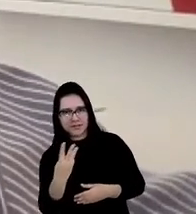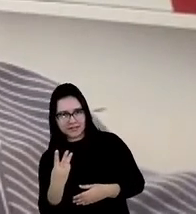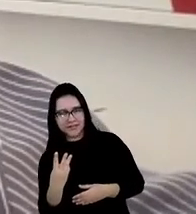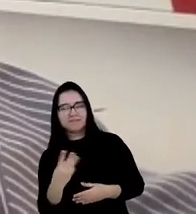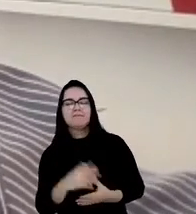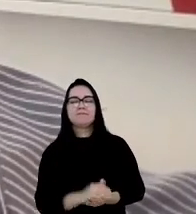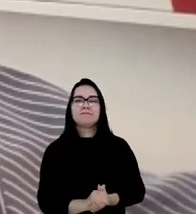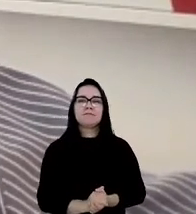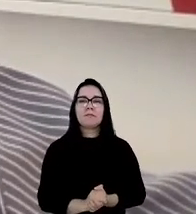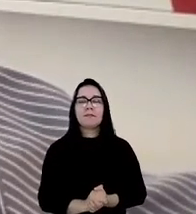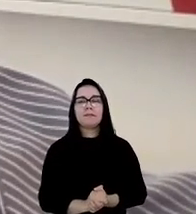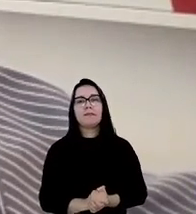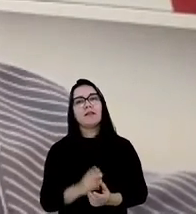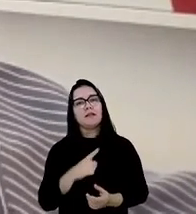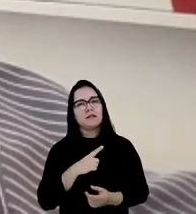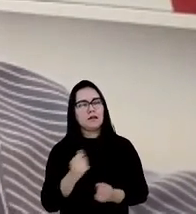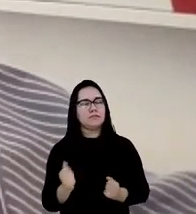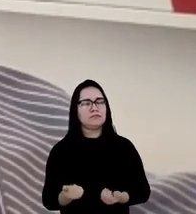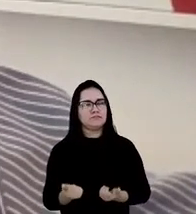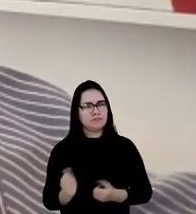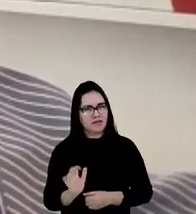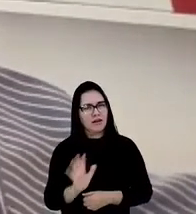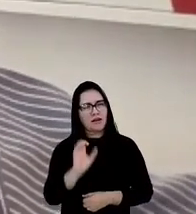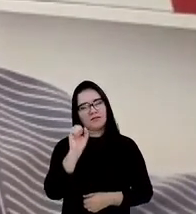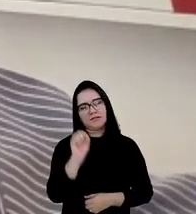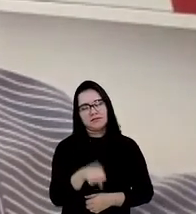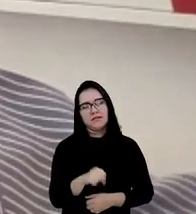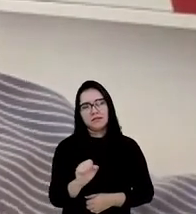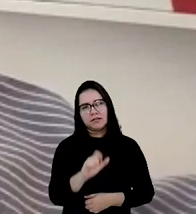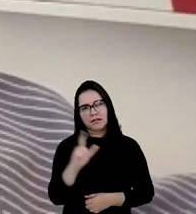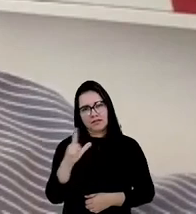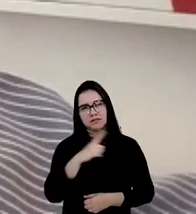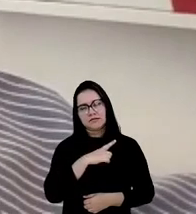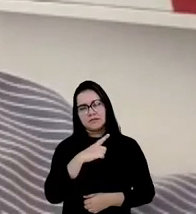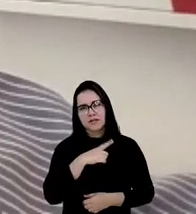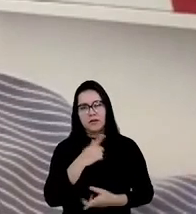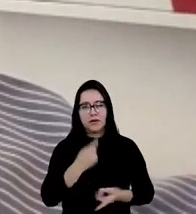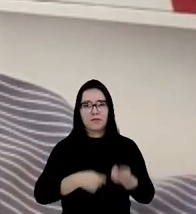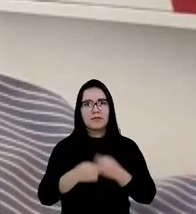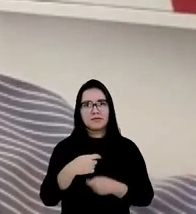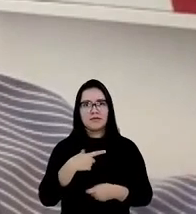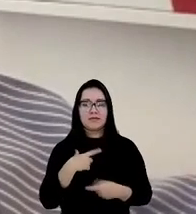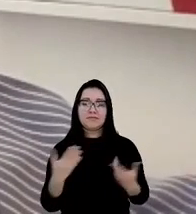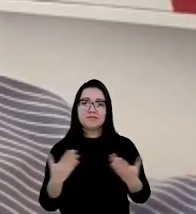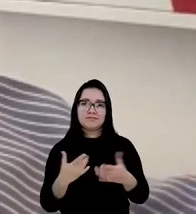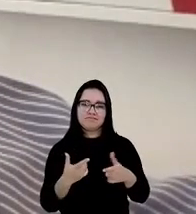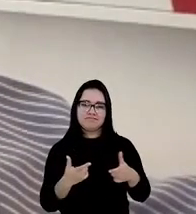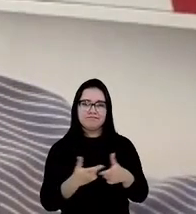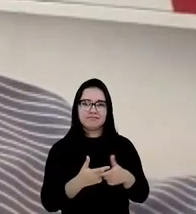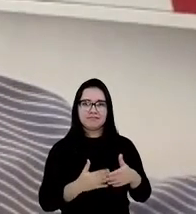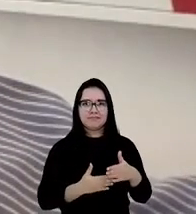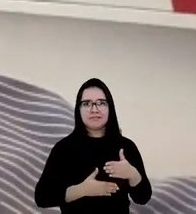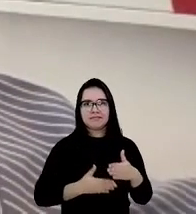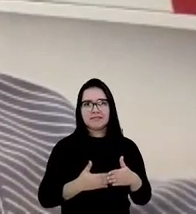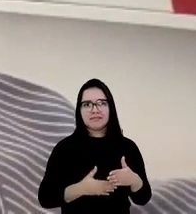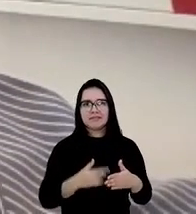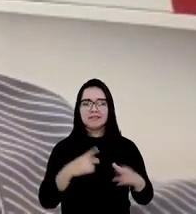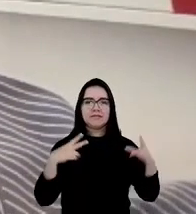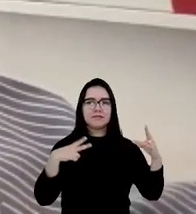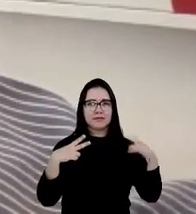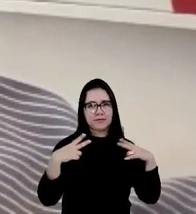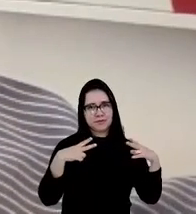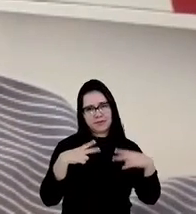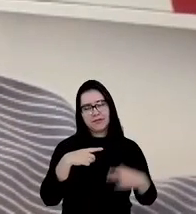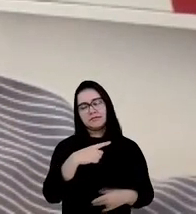custo bastante elevado, eles vão estar, pelo menos no início, restritos muito aos serviços privados. A gente tem